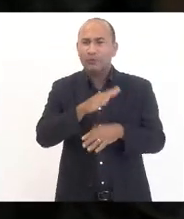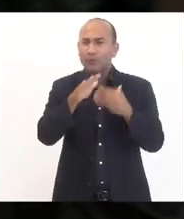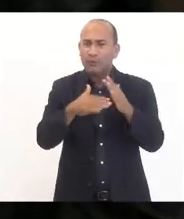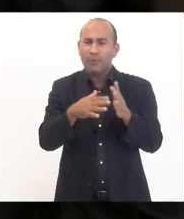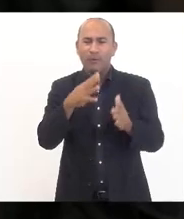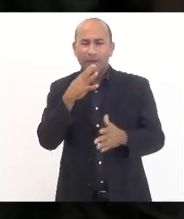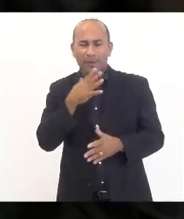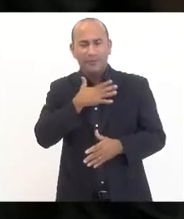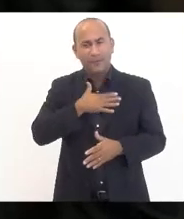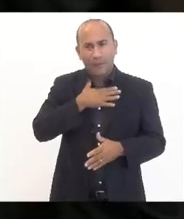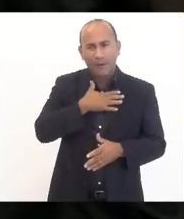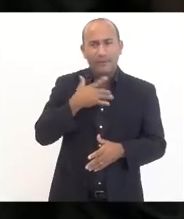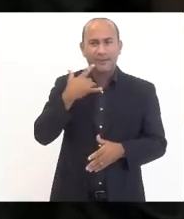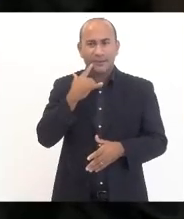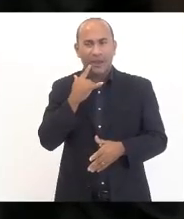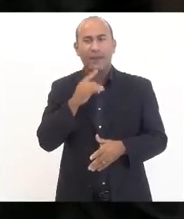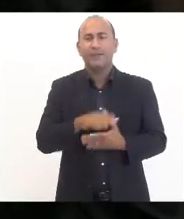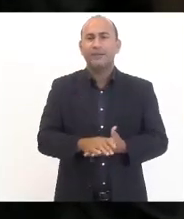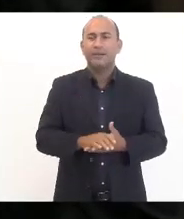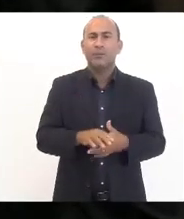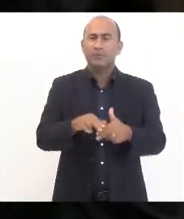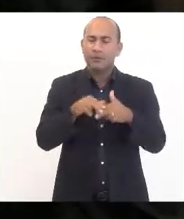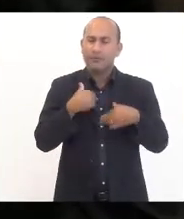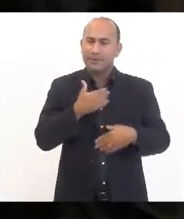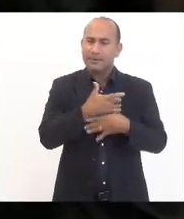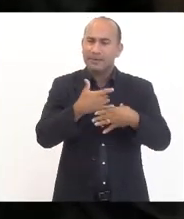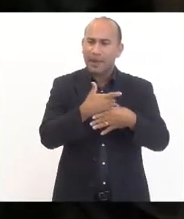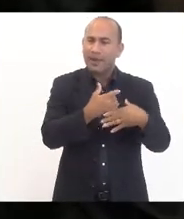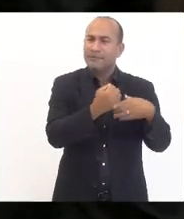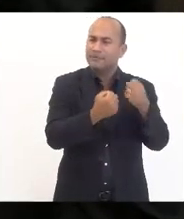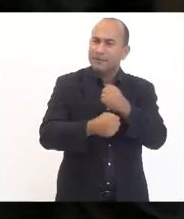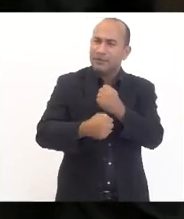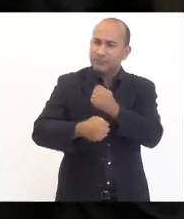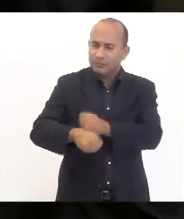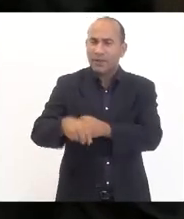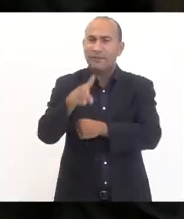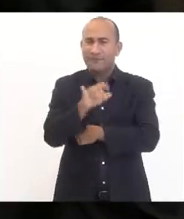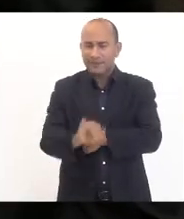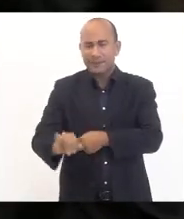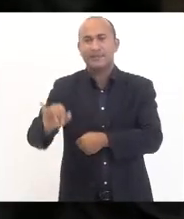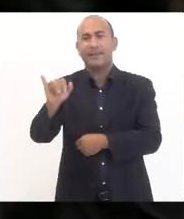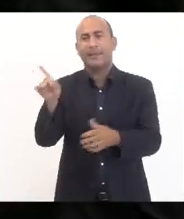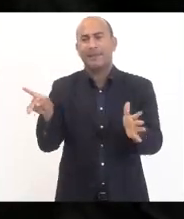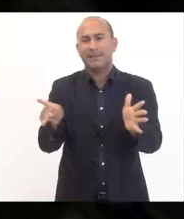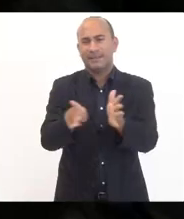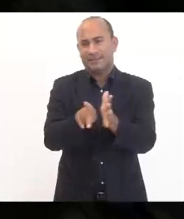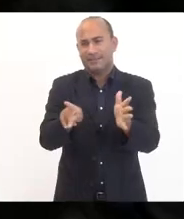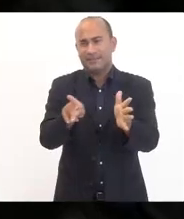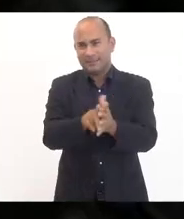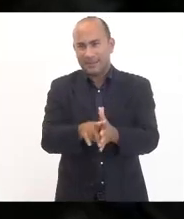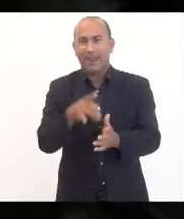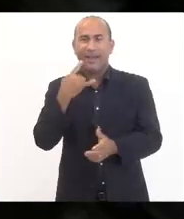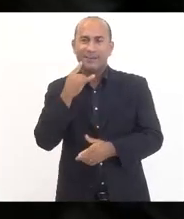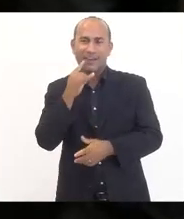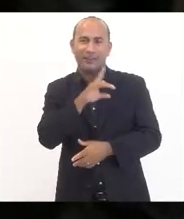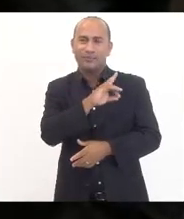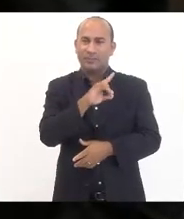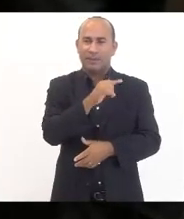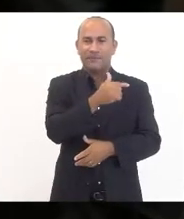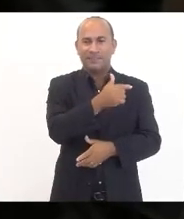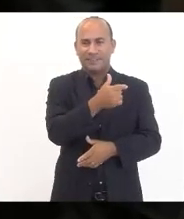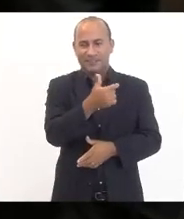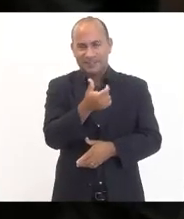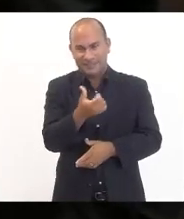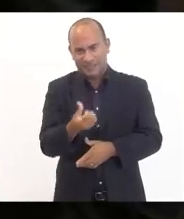deputados estão convidados. Vassouras, esse ano vai ser a capital nacional da cachaça, do dia 26 até o